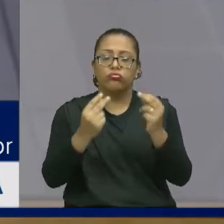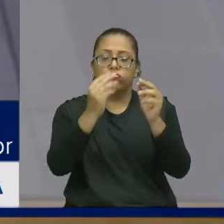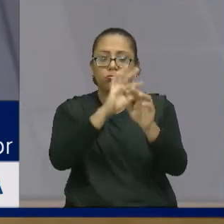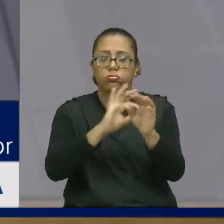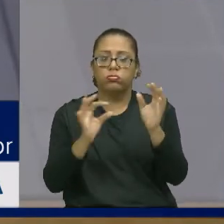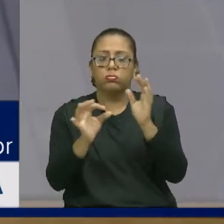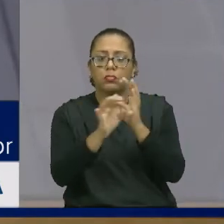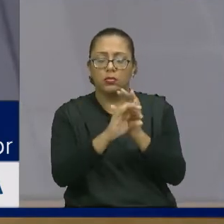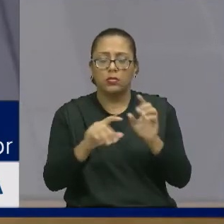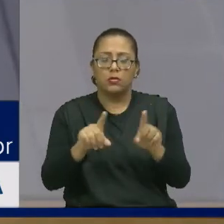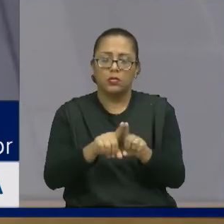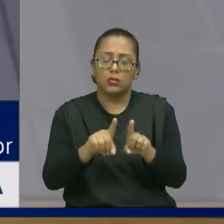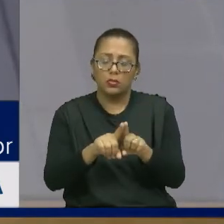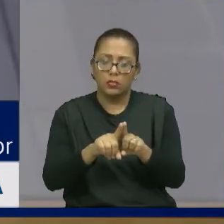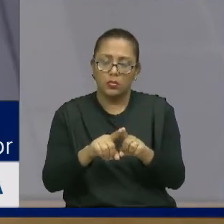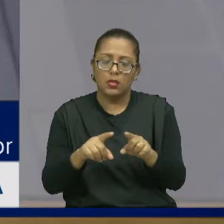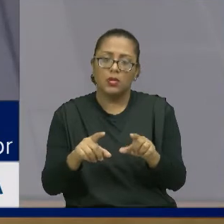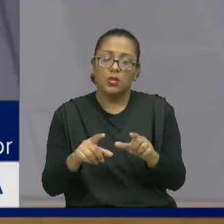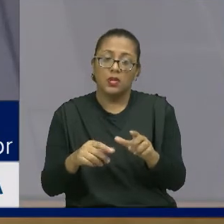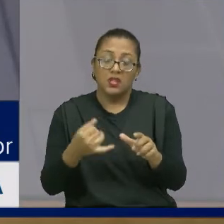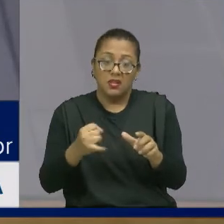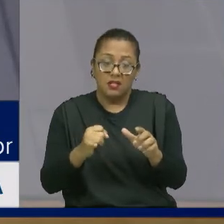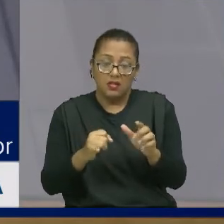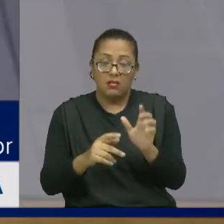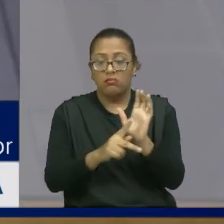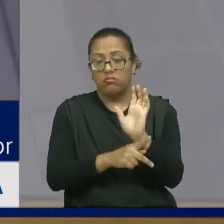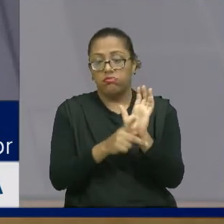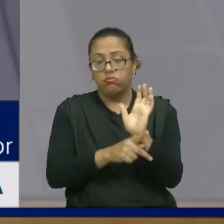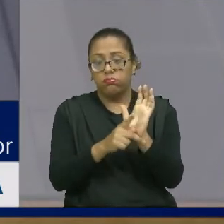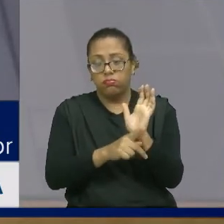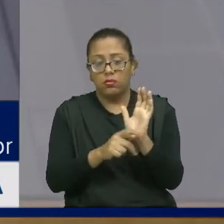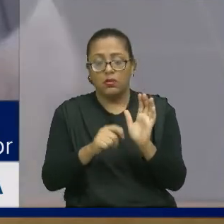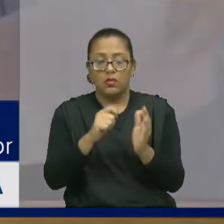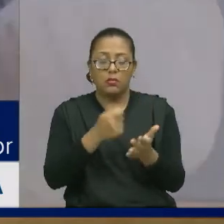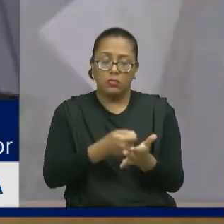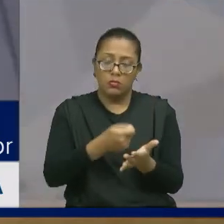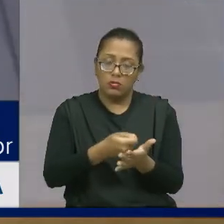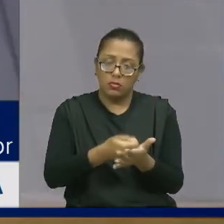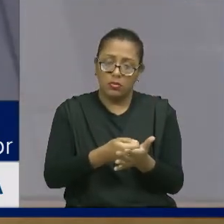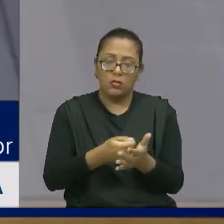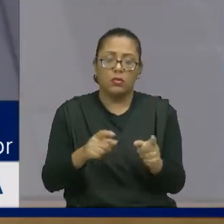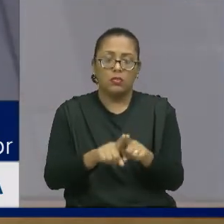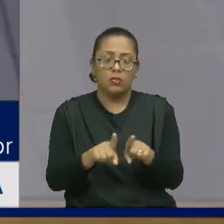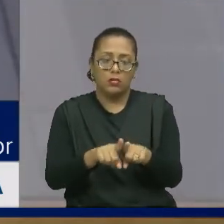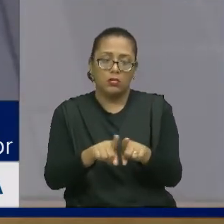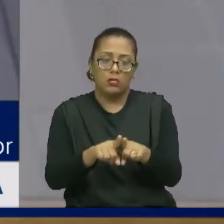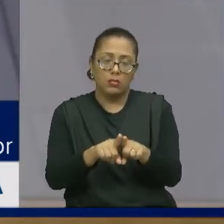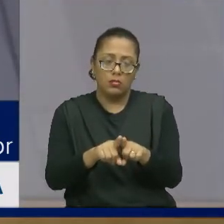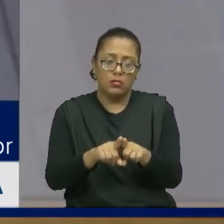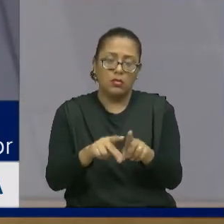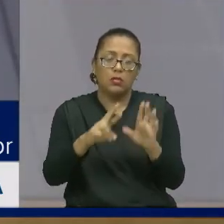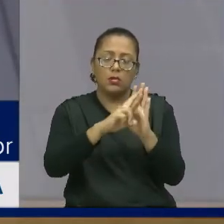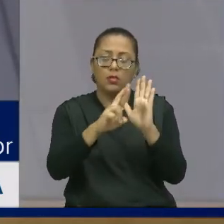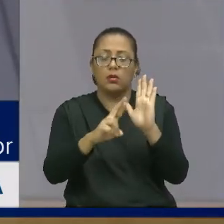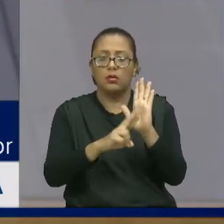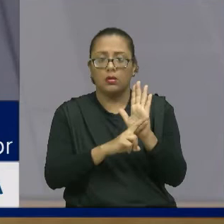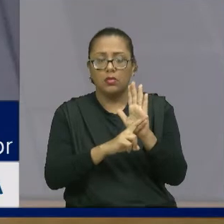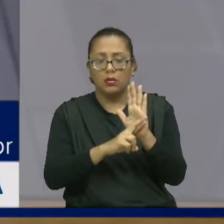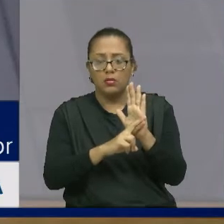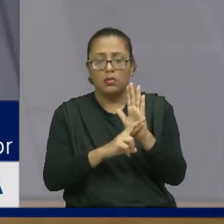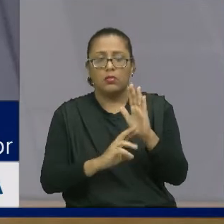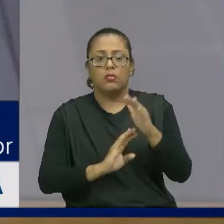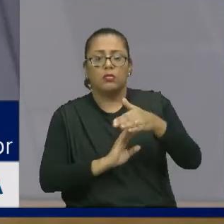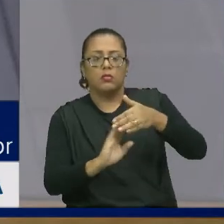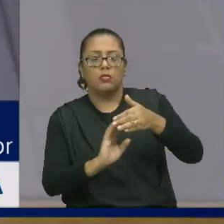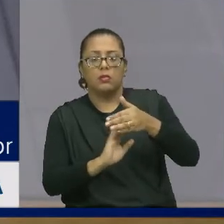de multas por inflação de leis, decretos e regulamentos da administração pública municipal